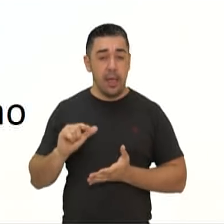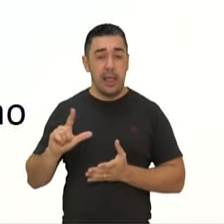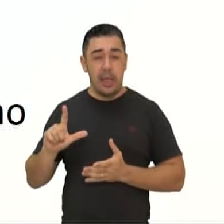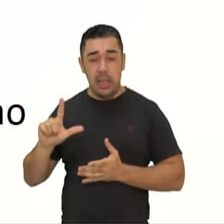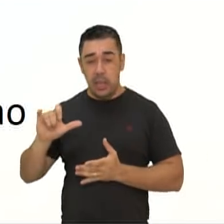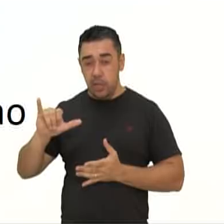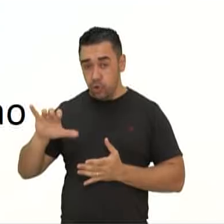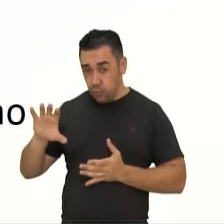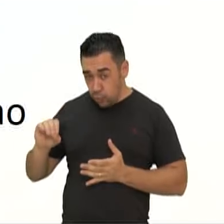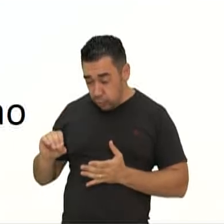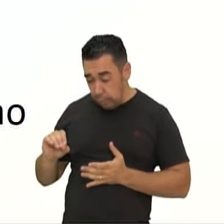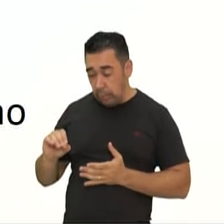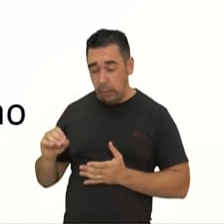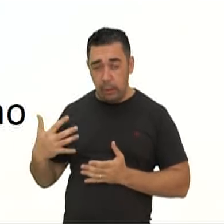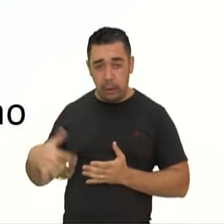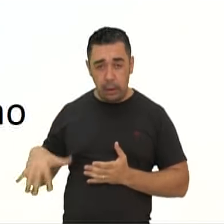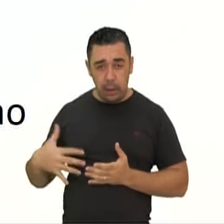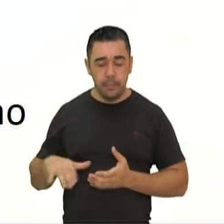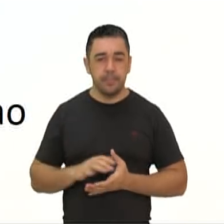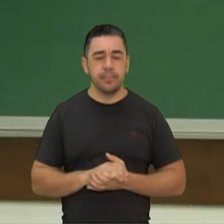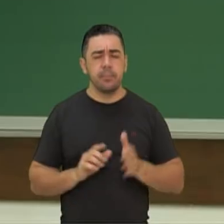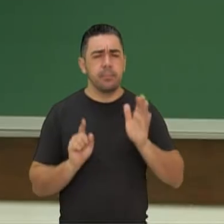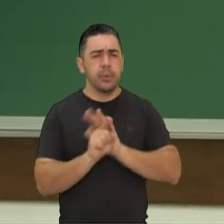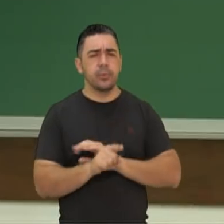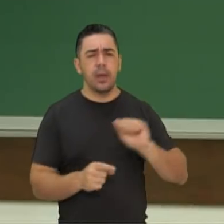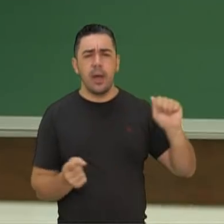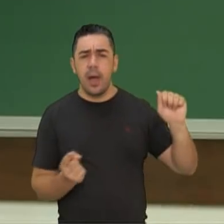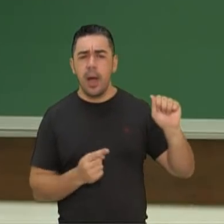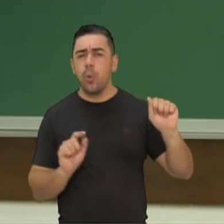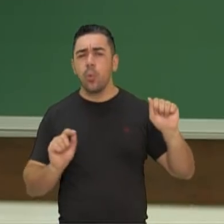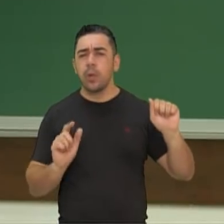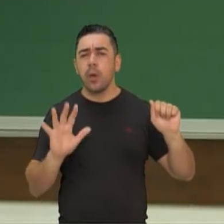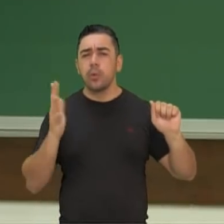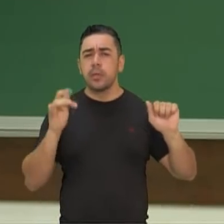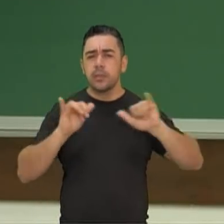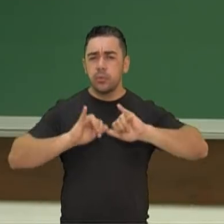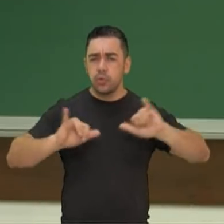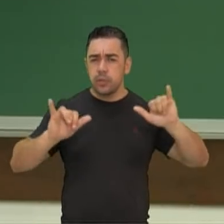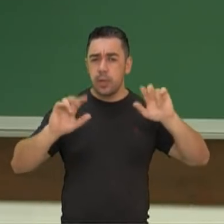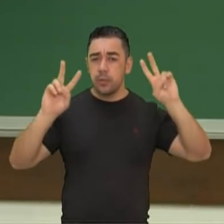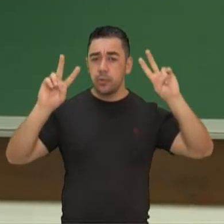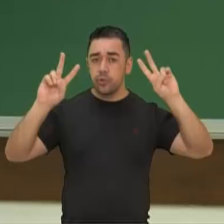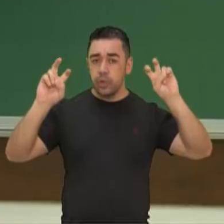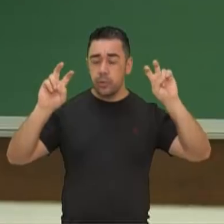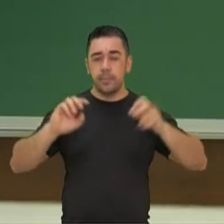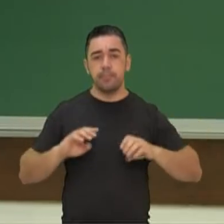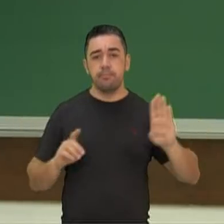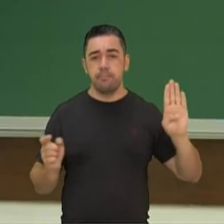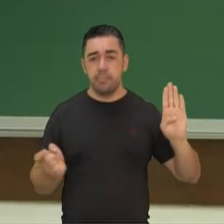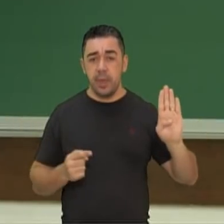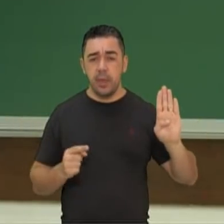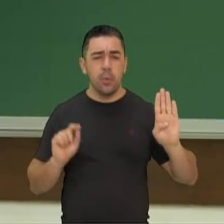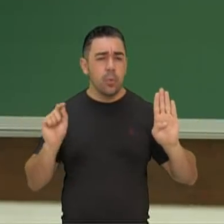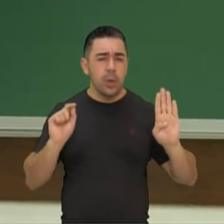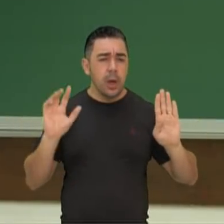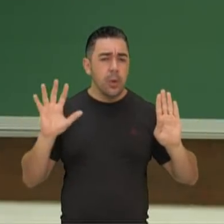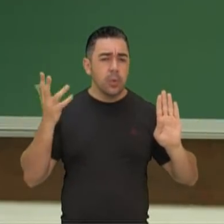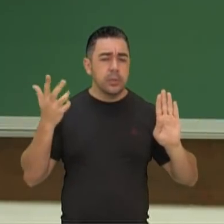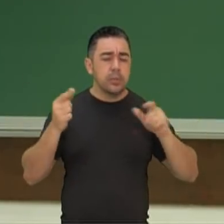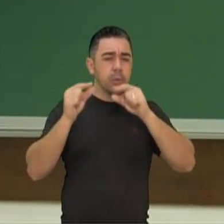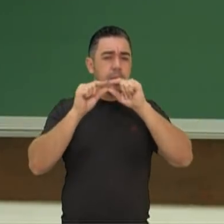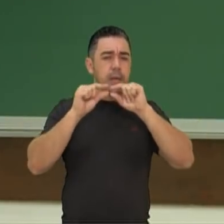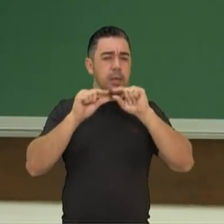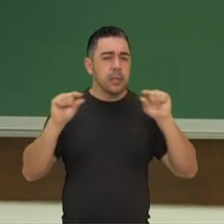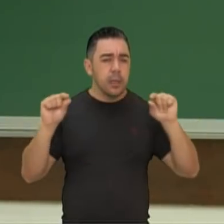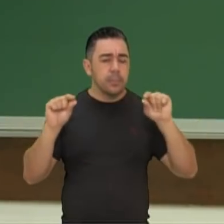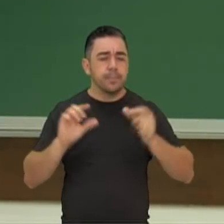As perguntas são, letra A, que fato foi noticiado no título? B, que fato foi noticiado